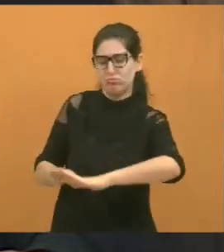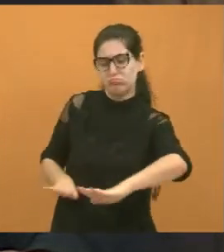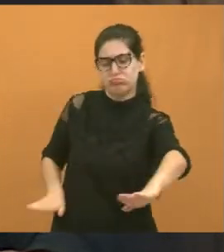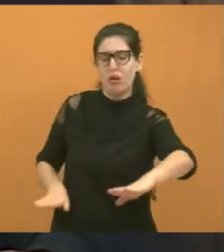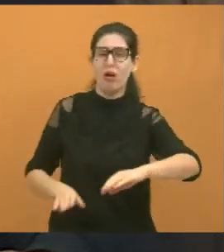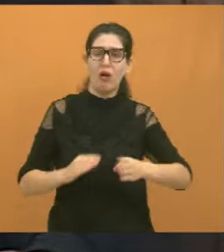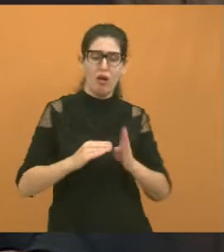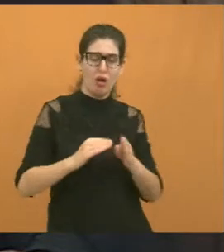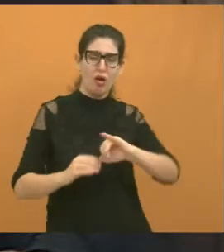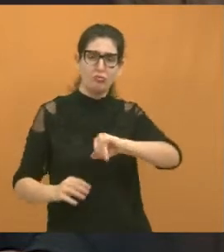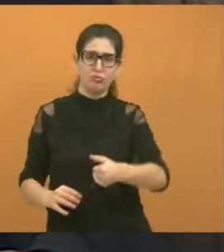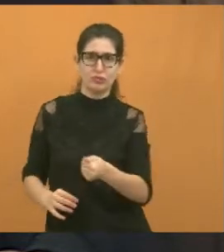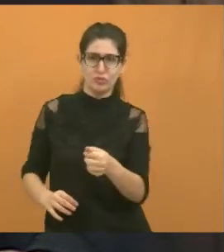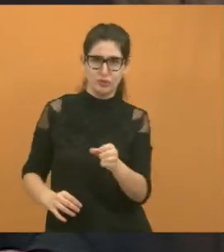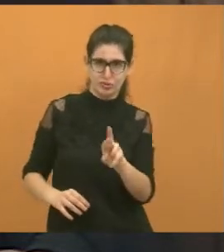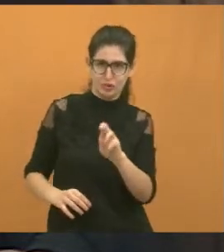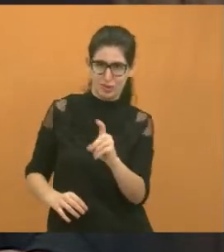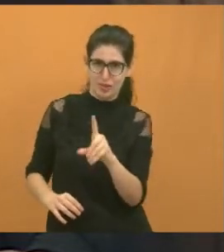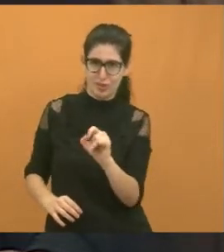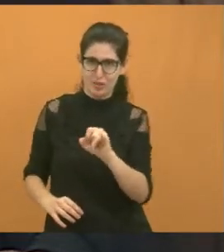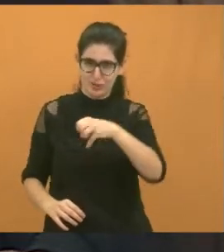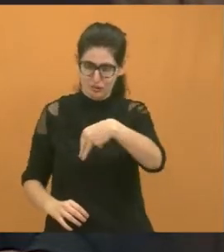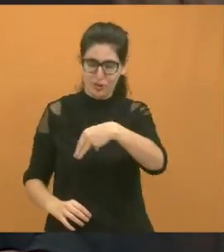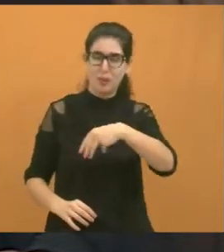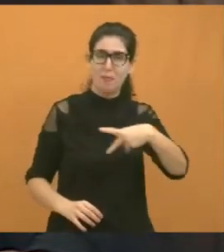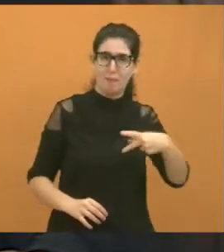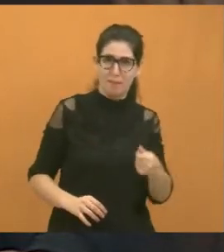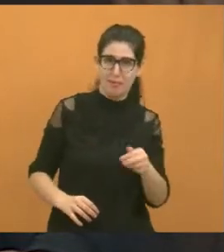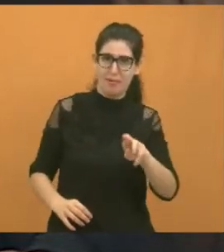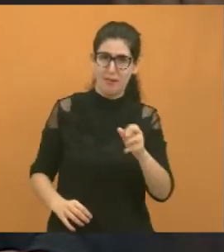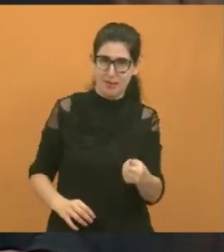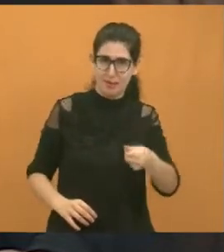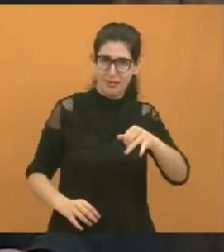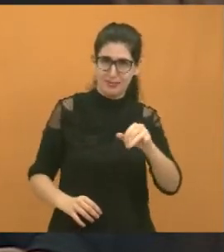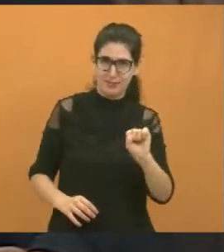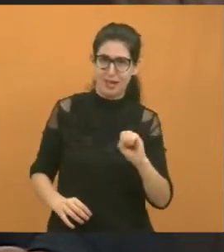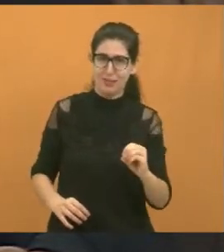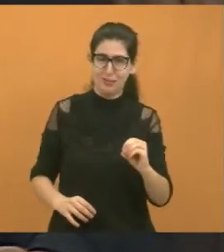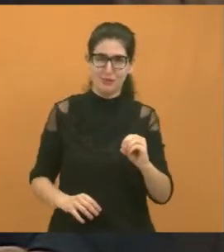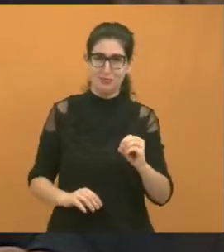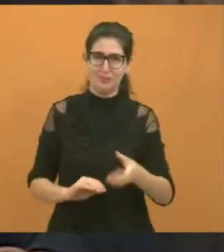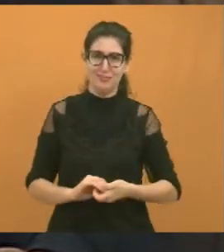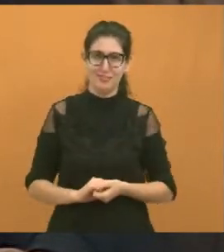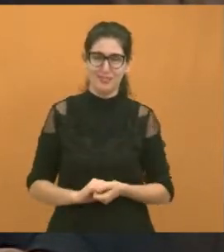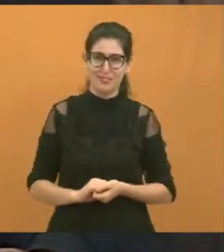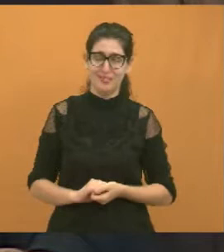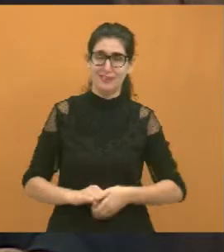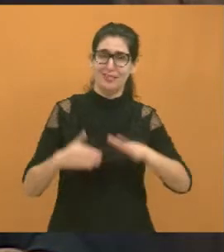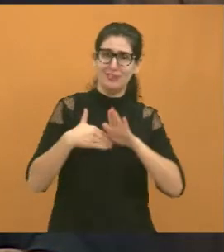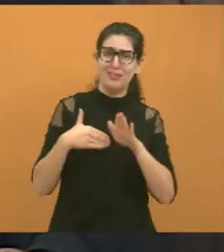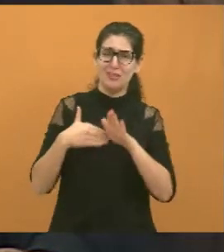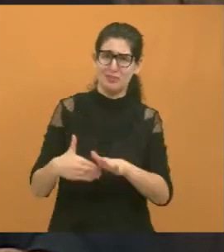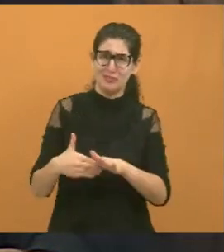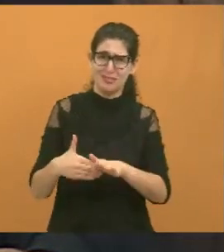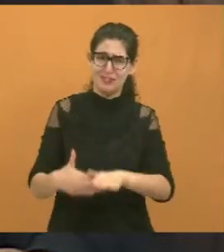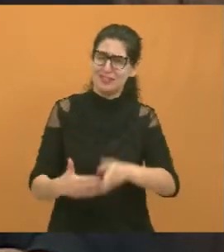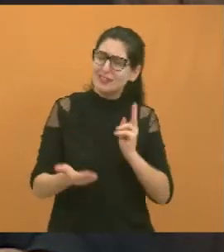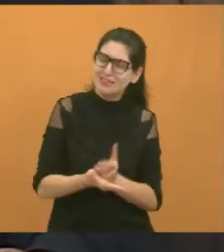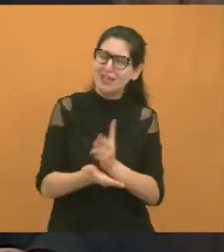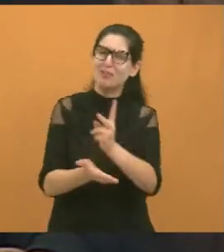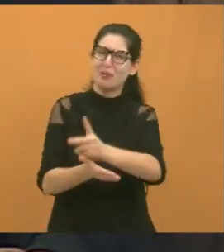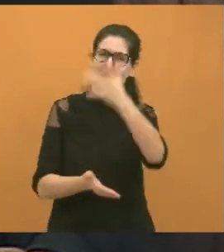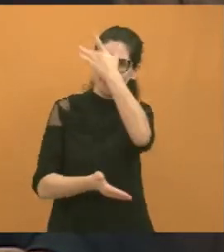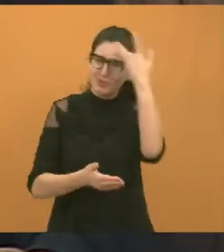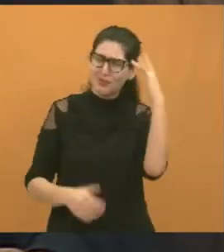Sim. Asfaltar aquele restante de rua. Muito obrigado, Abner, também, que está sempre empenhado também em prol dos moradores de toda a cidade de